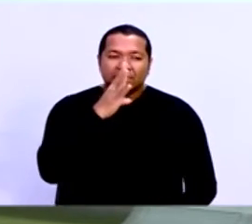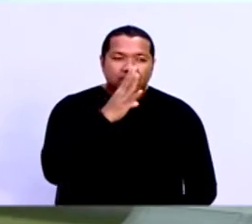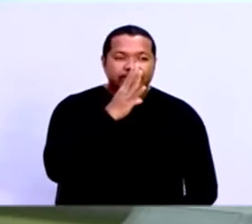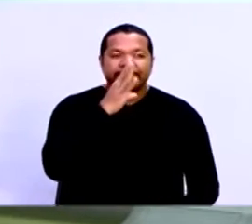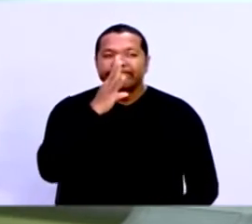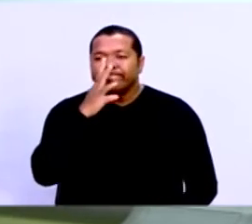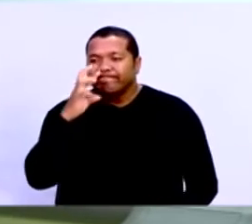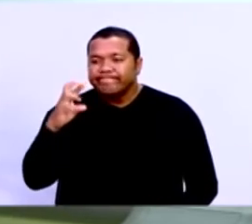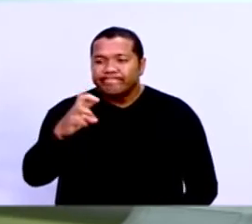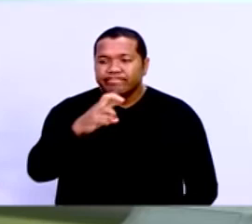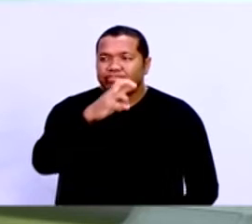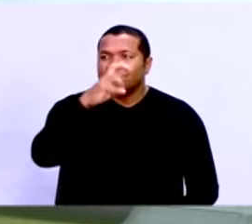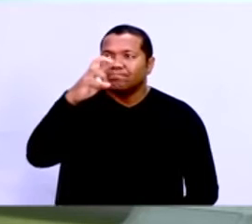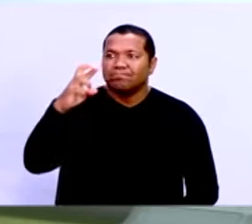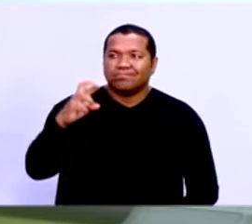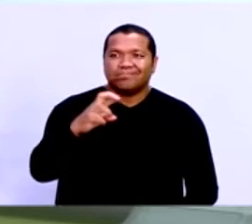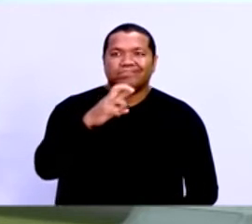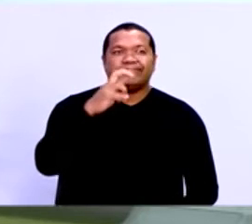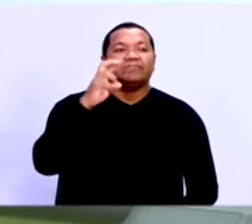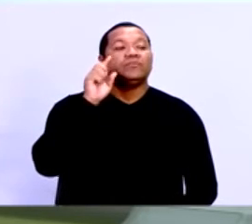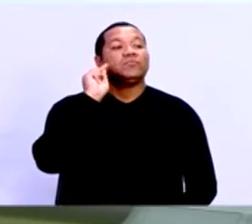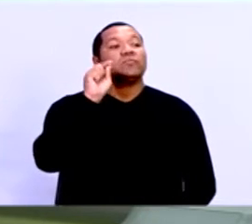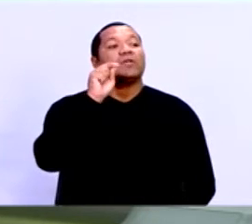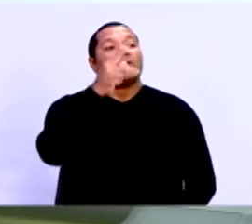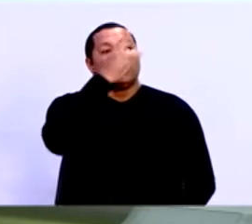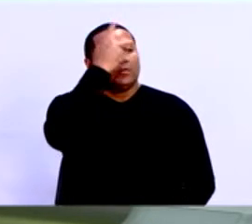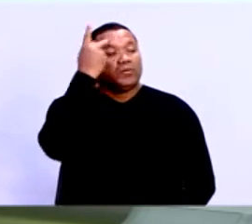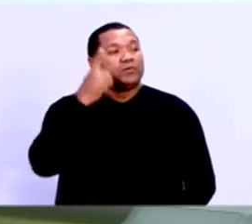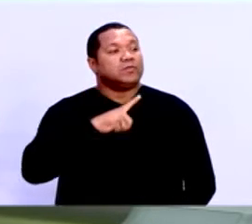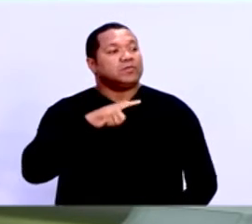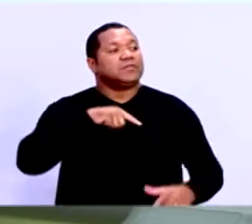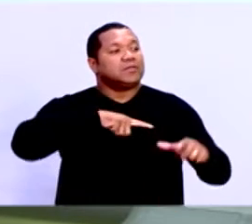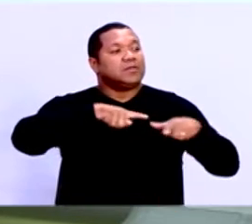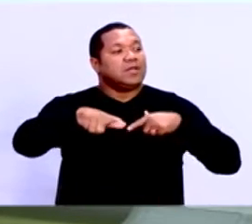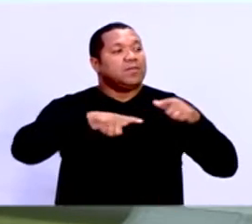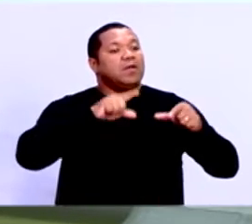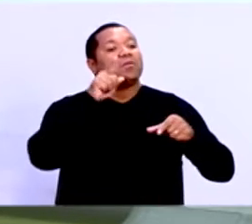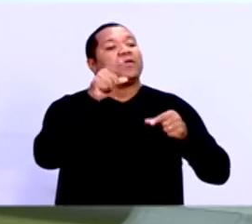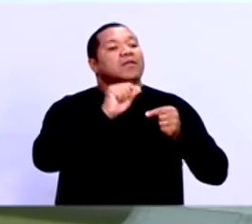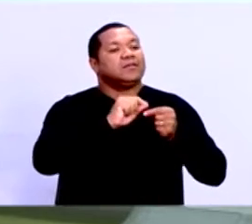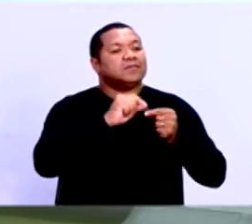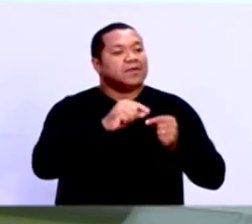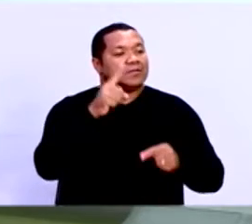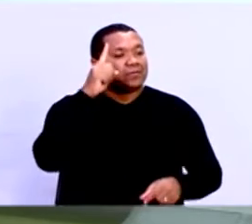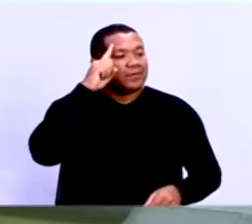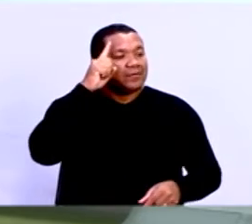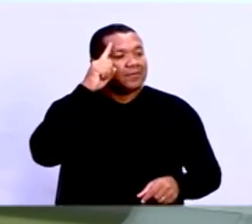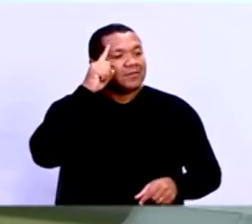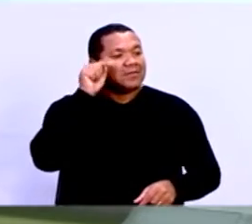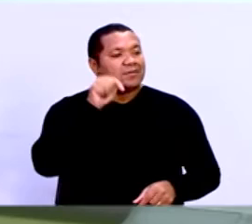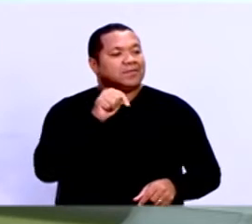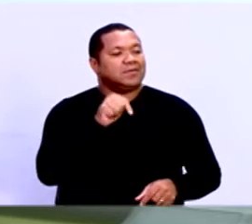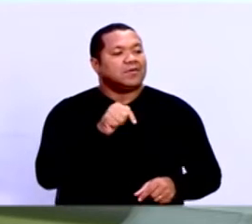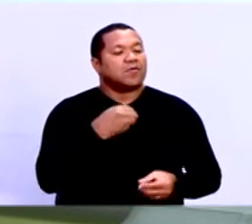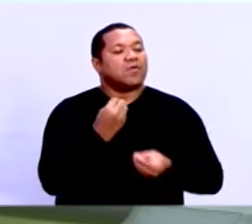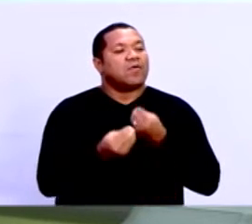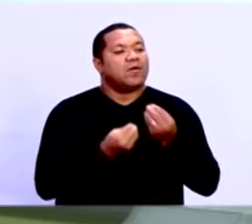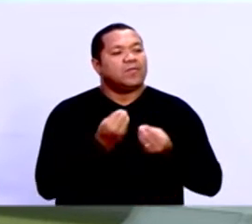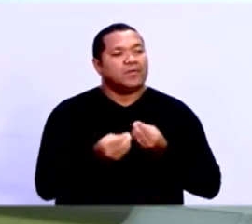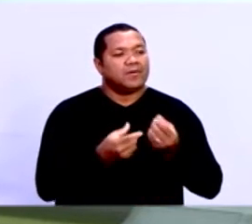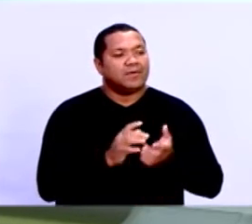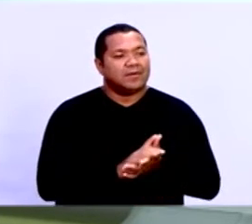'loco' o que que os usuários funcionários utilizam o no trabalho como é que eles estão fazendo